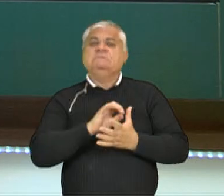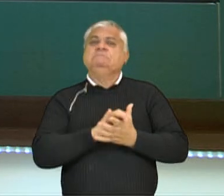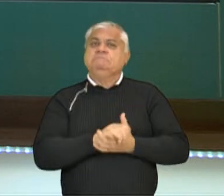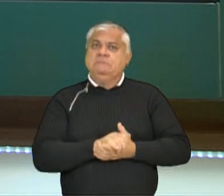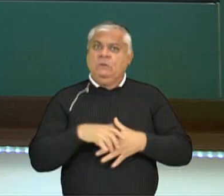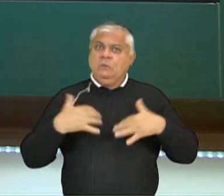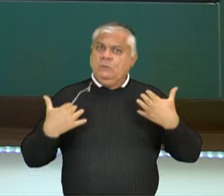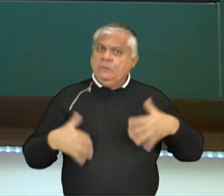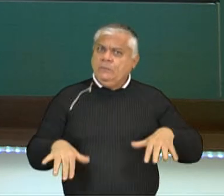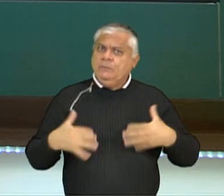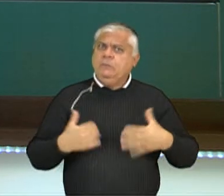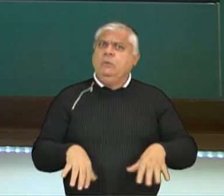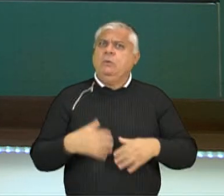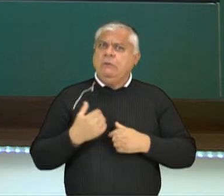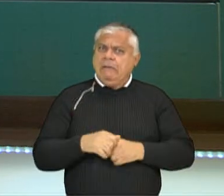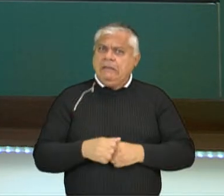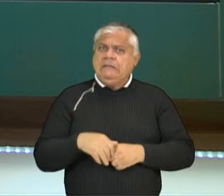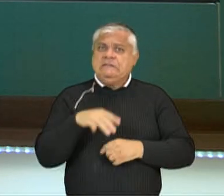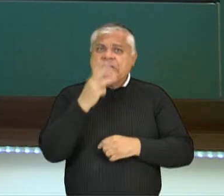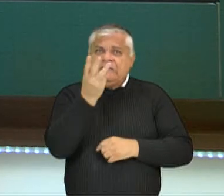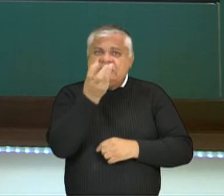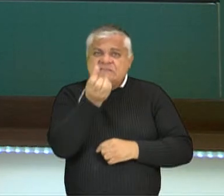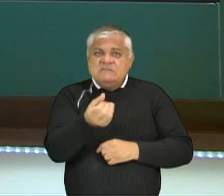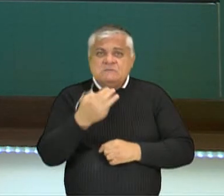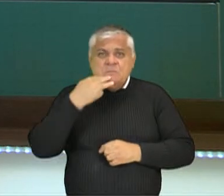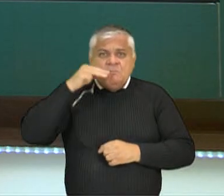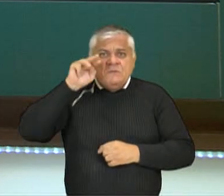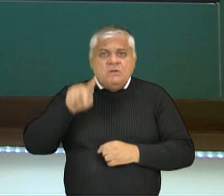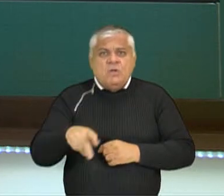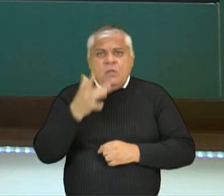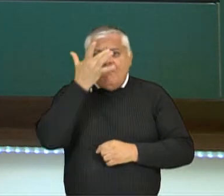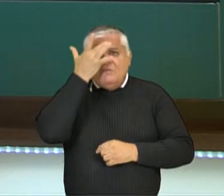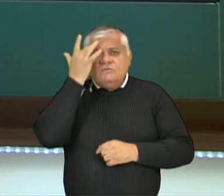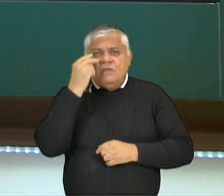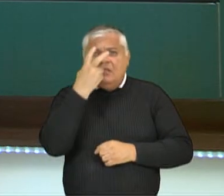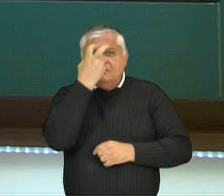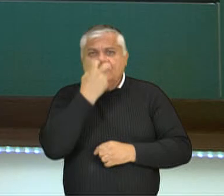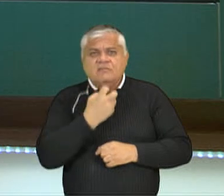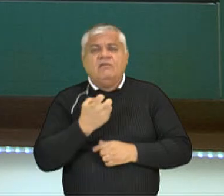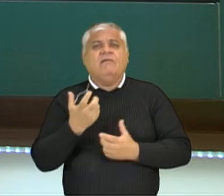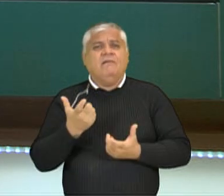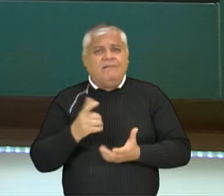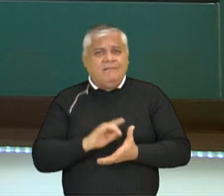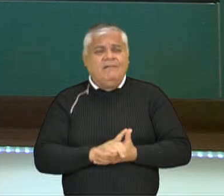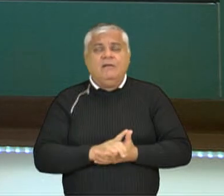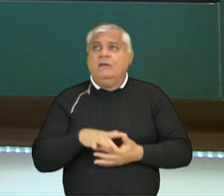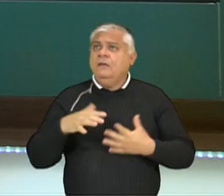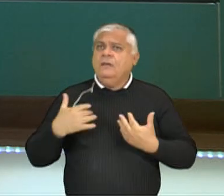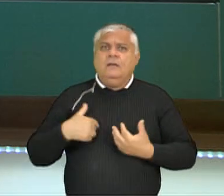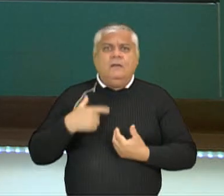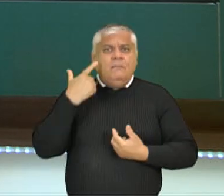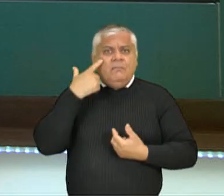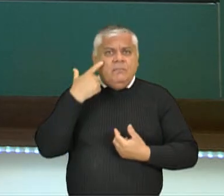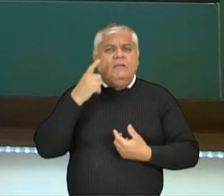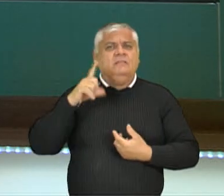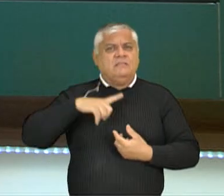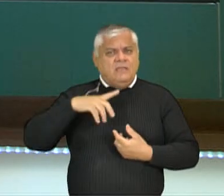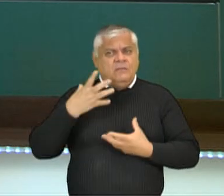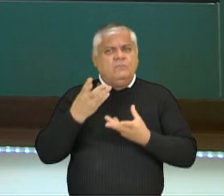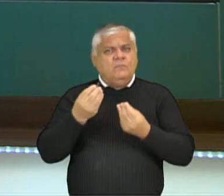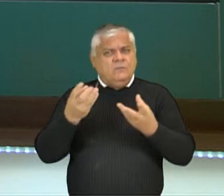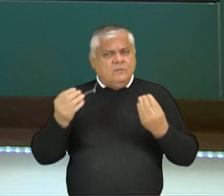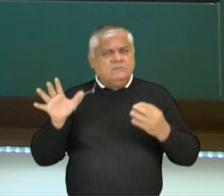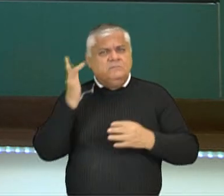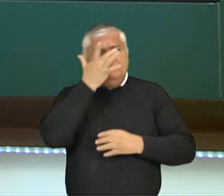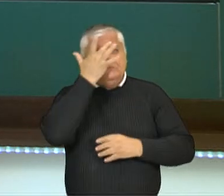curiosidade para a gente pensar. Às vezes você pensa, nossa, não tem tanta pessoa cega. É porque às vezes está longe do seu convívio. Mas tem muitas pessoas